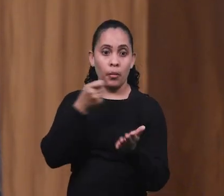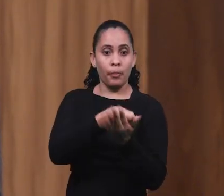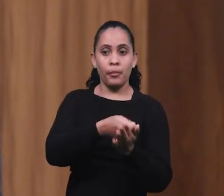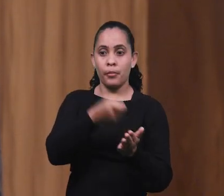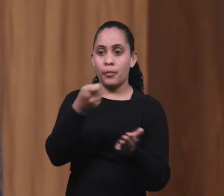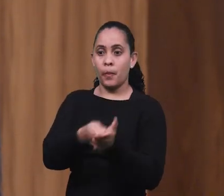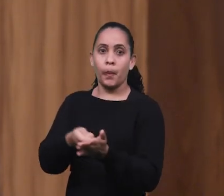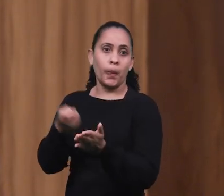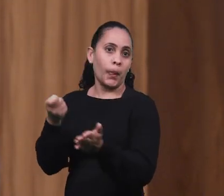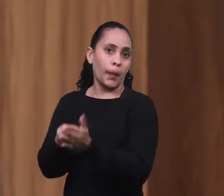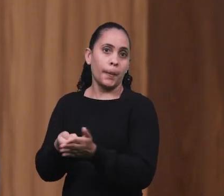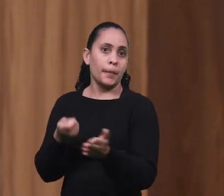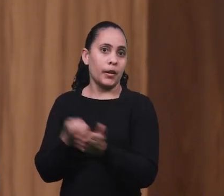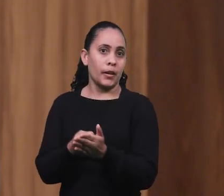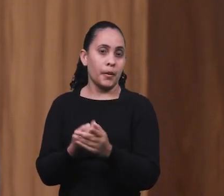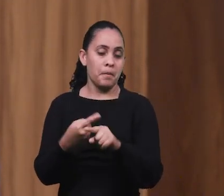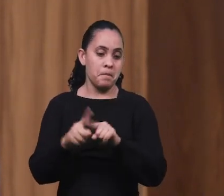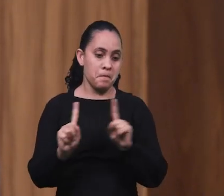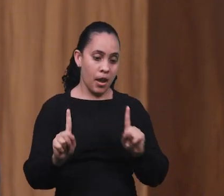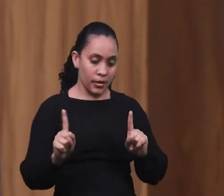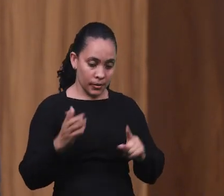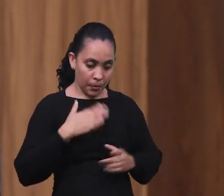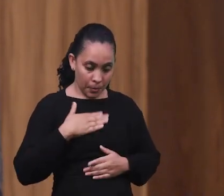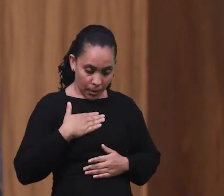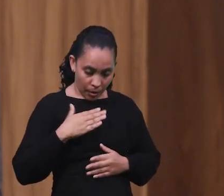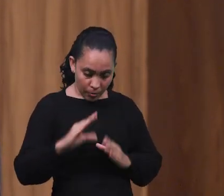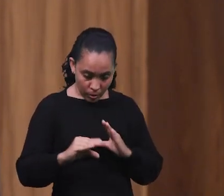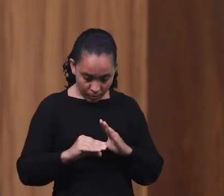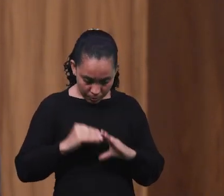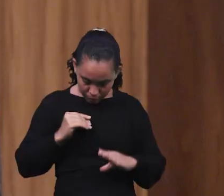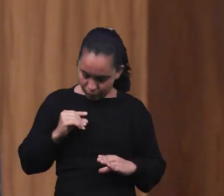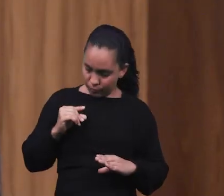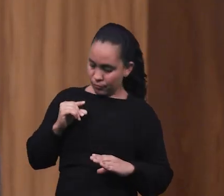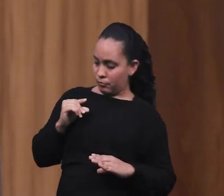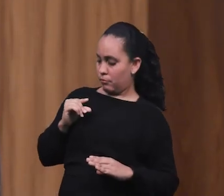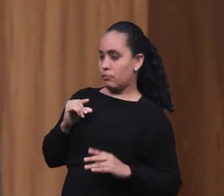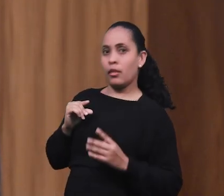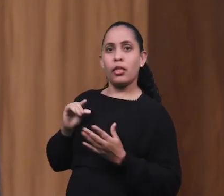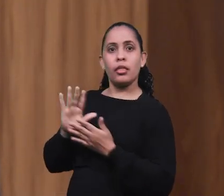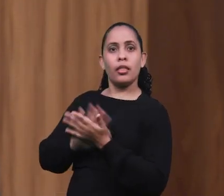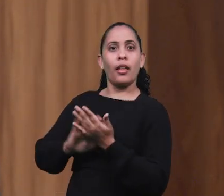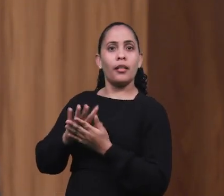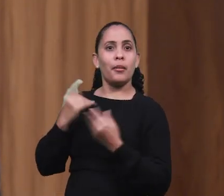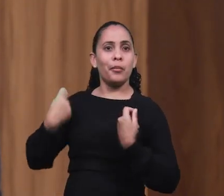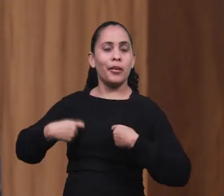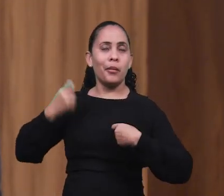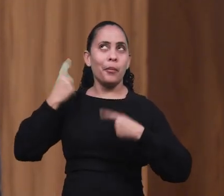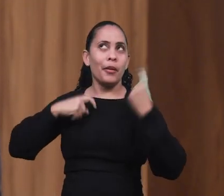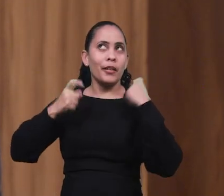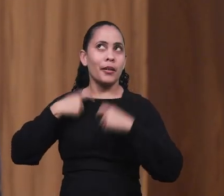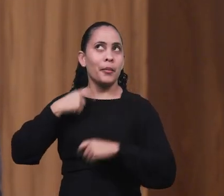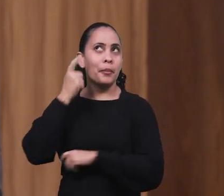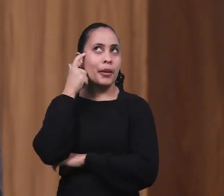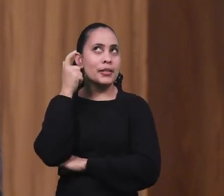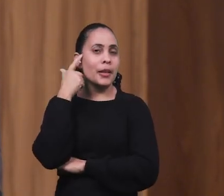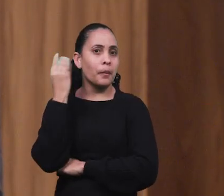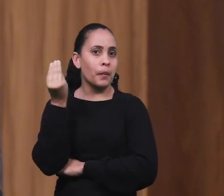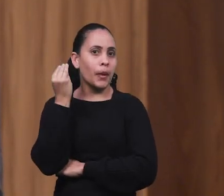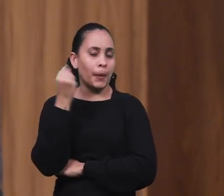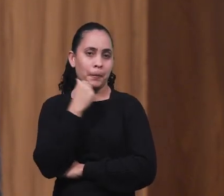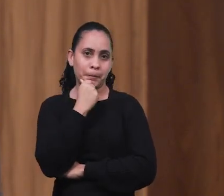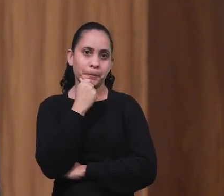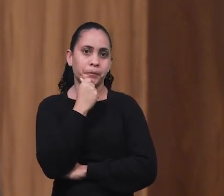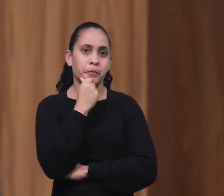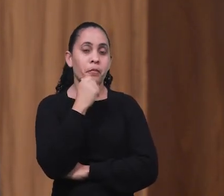incêndio no meu negócio e a minha casa está ficando descoberta. Então eu preciso pensar financeiramente o meu negócio. Isso